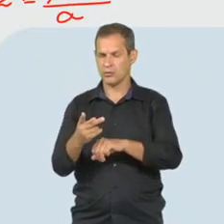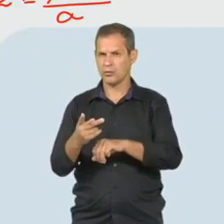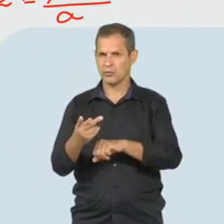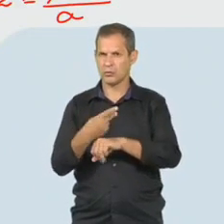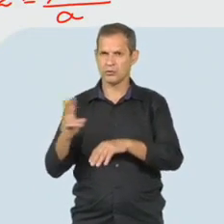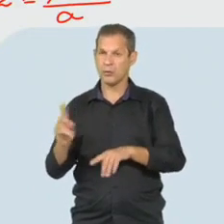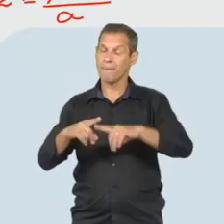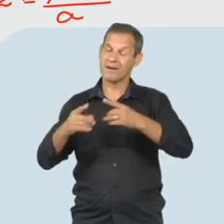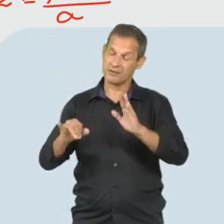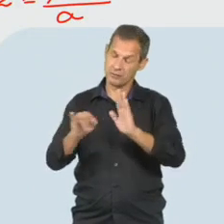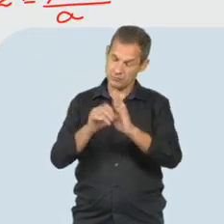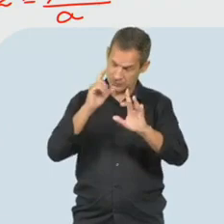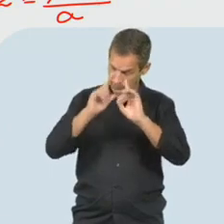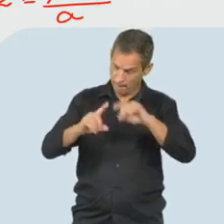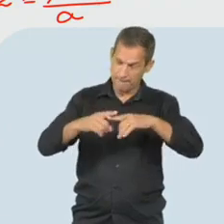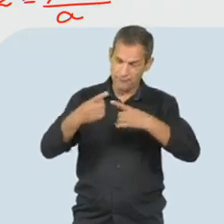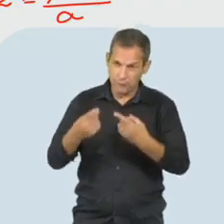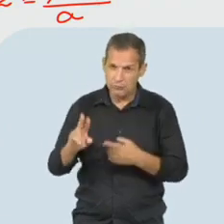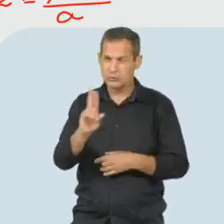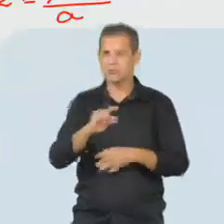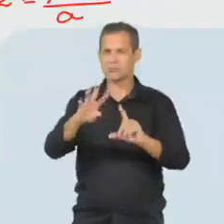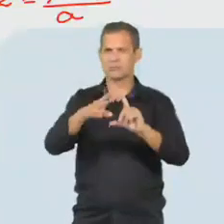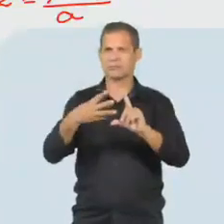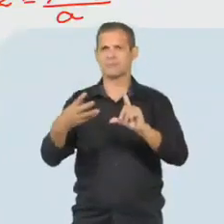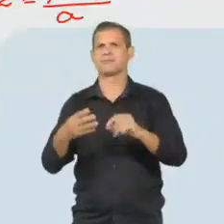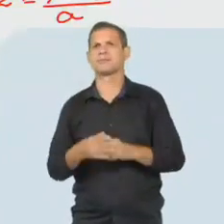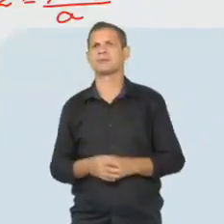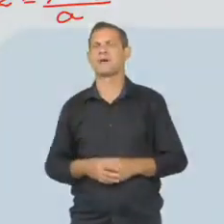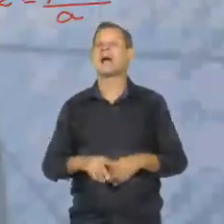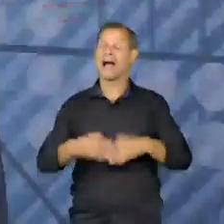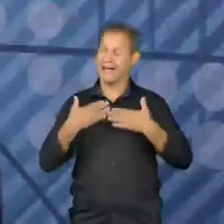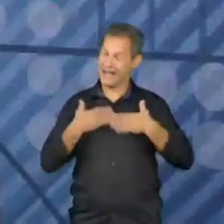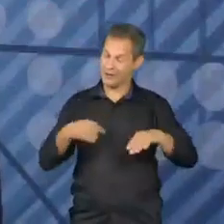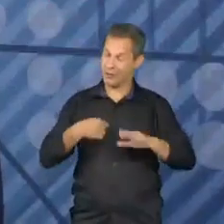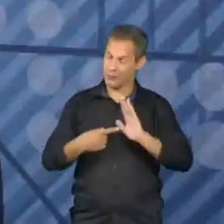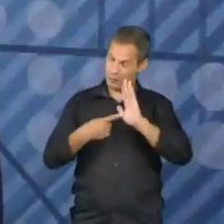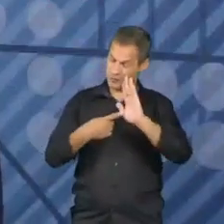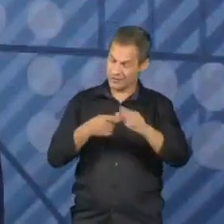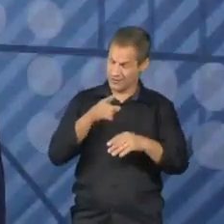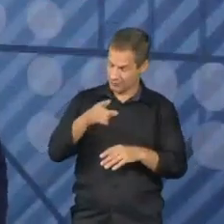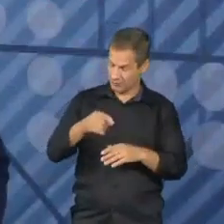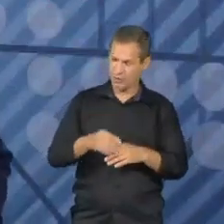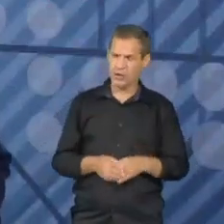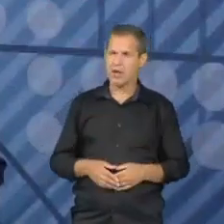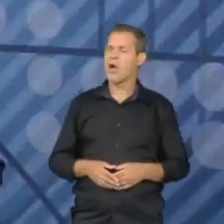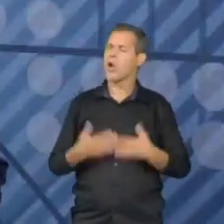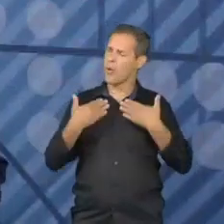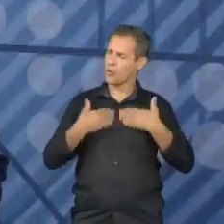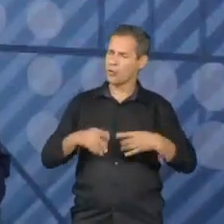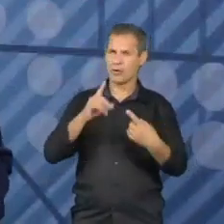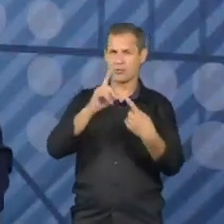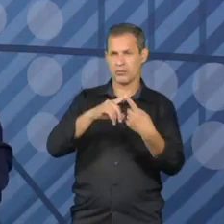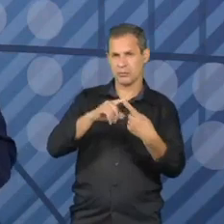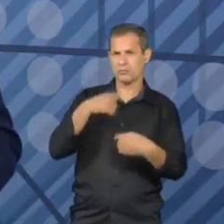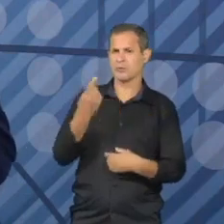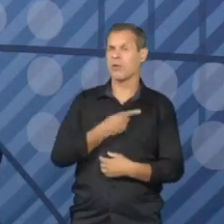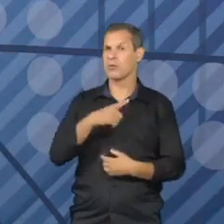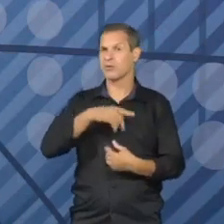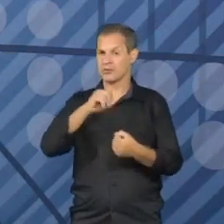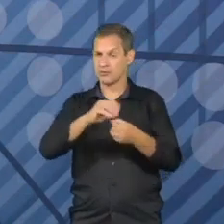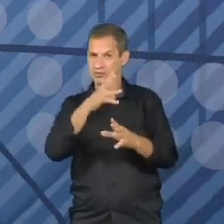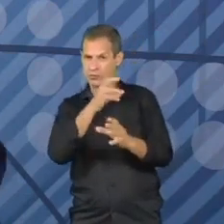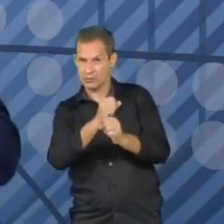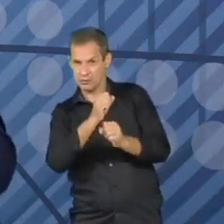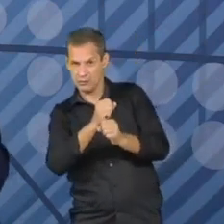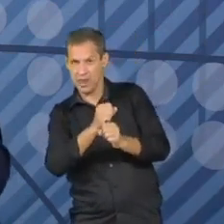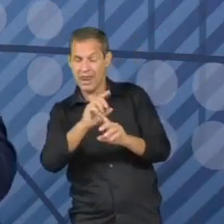gente vai determinar esses dados utilizando a tabela, mas fica tranquilo, eu vou mostrar para você passo a passo. Primeiro, nós vamos ter que fazer um